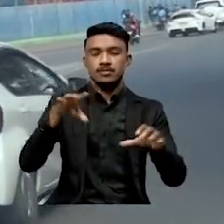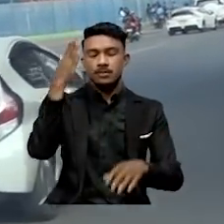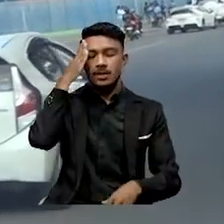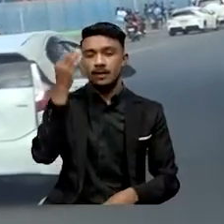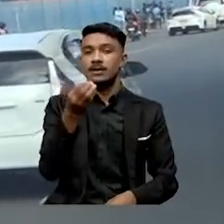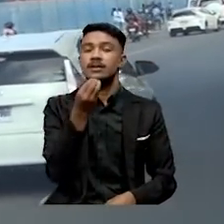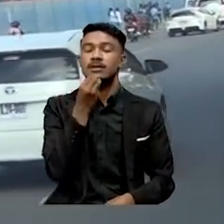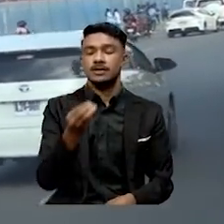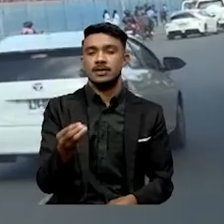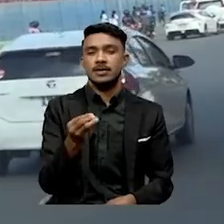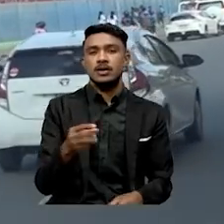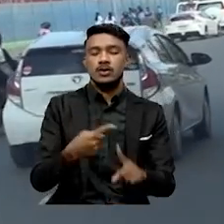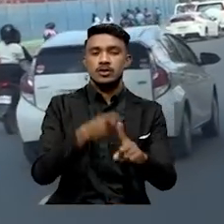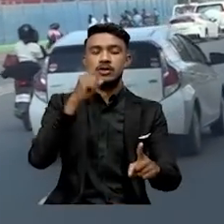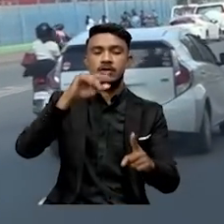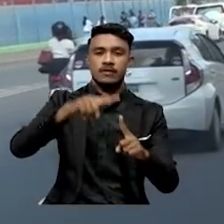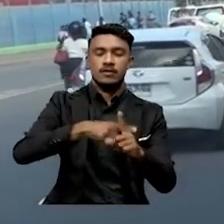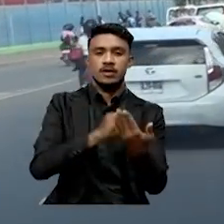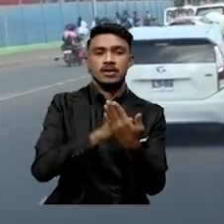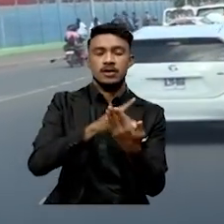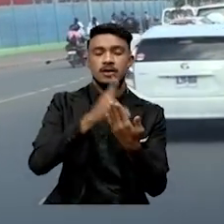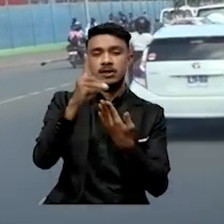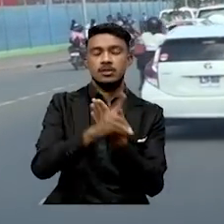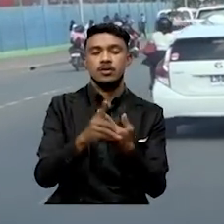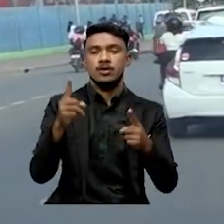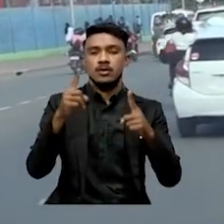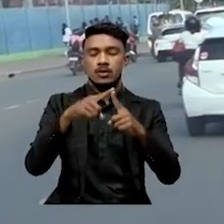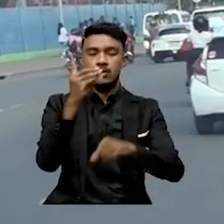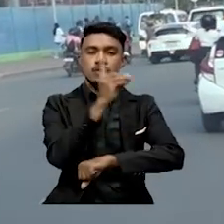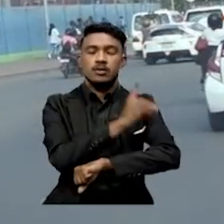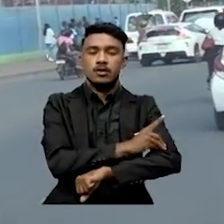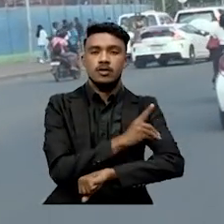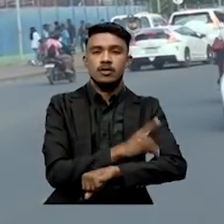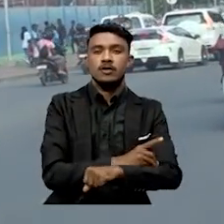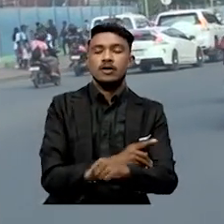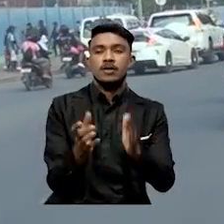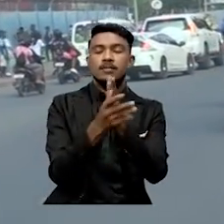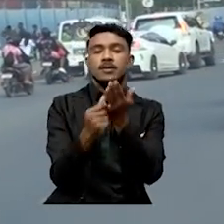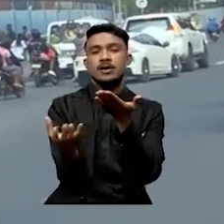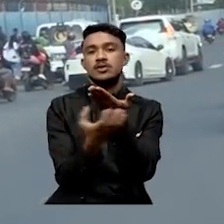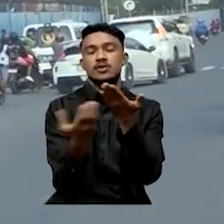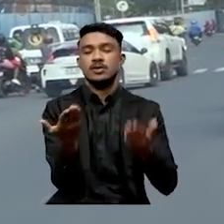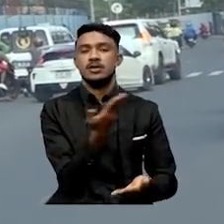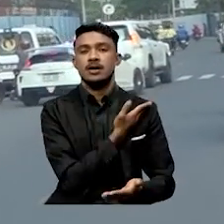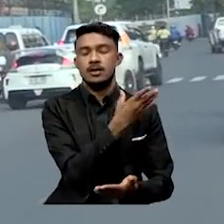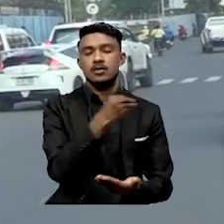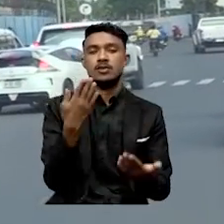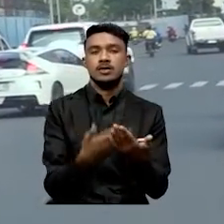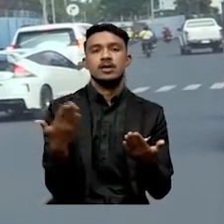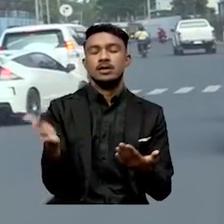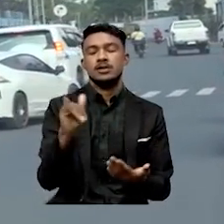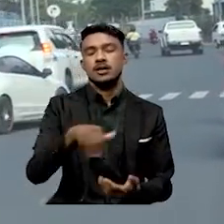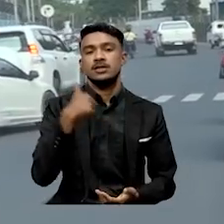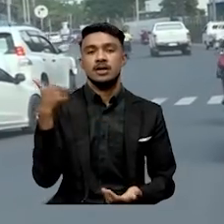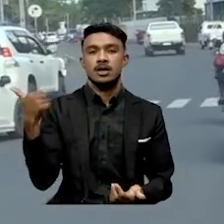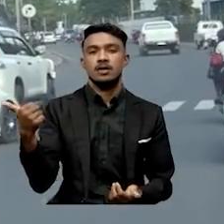kata a rua se fulan dezembro to ohin loron folin mina sona sae no necessidade básica se